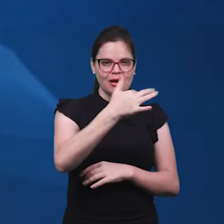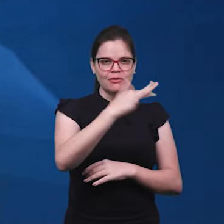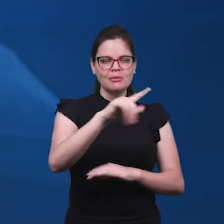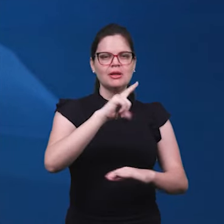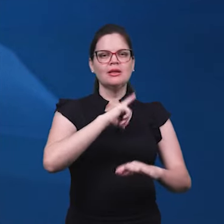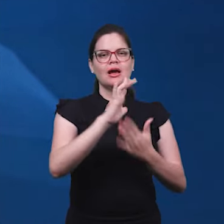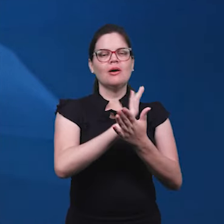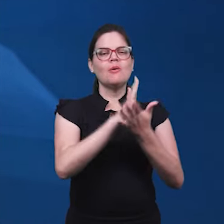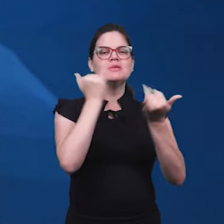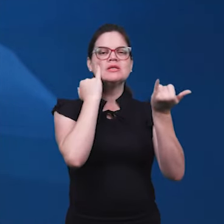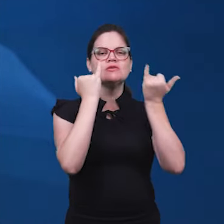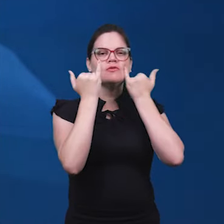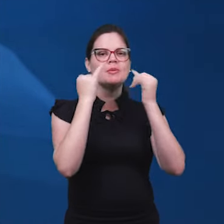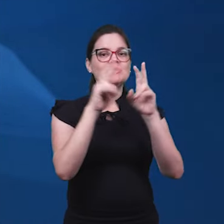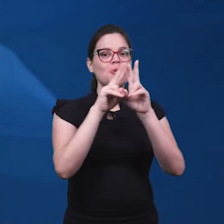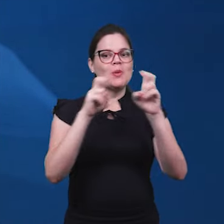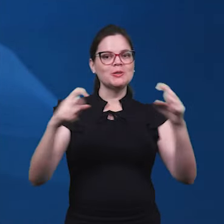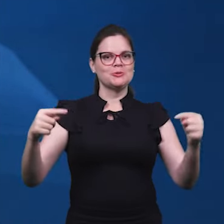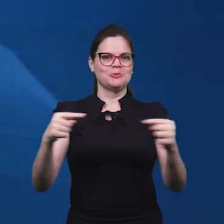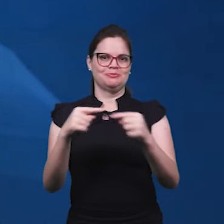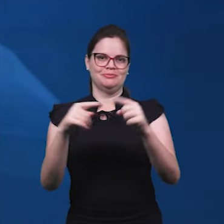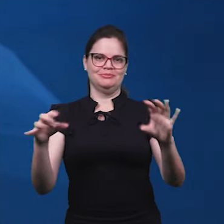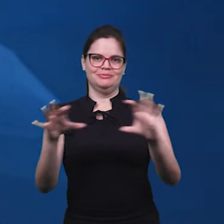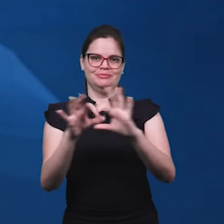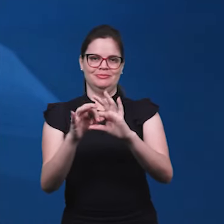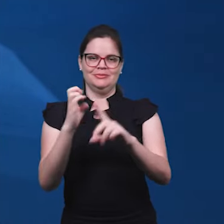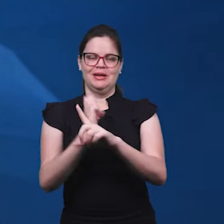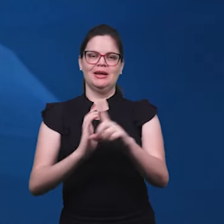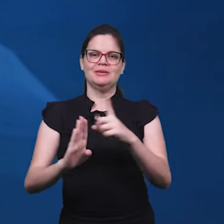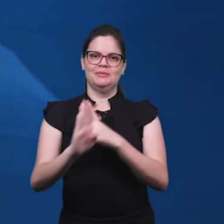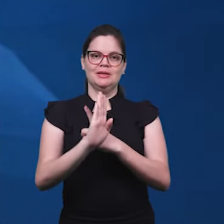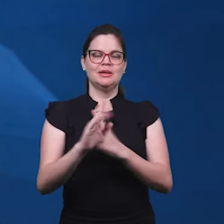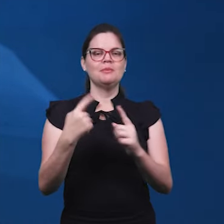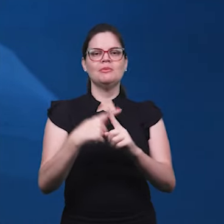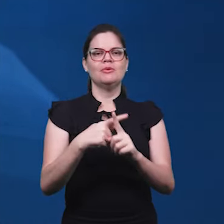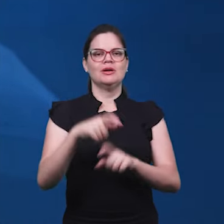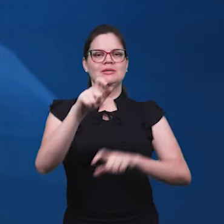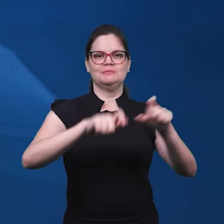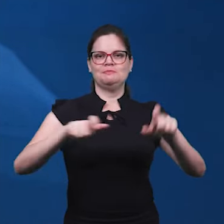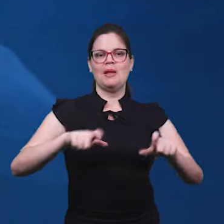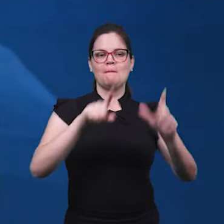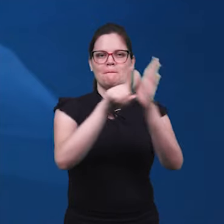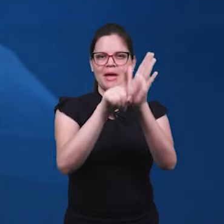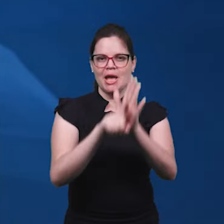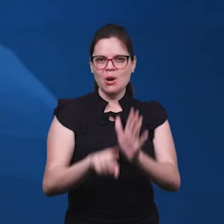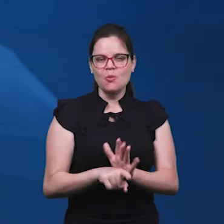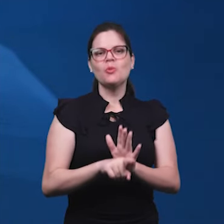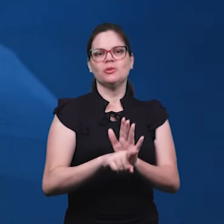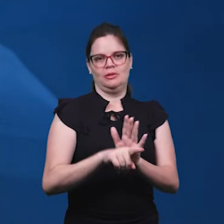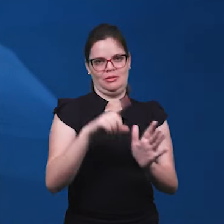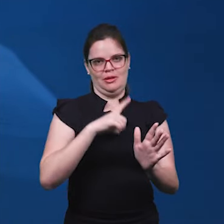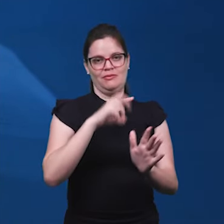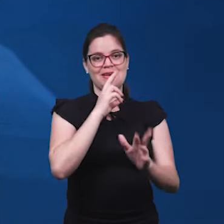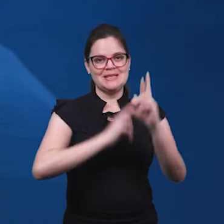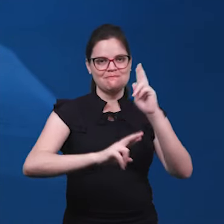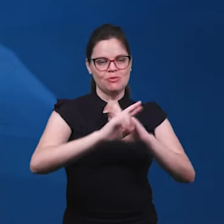informações relacionadas ao assunto da Escola Bíblica, e essas informações elas nos chegam sempre através dos vídeos que os irmãos enviam